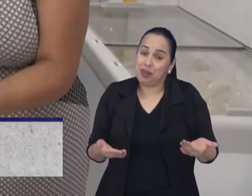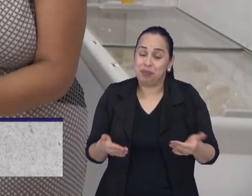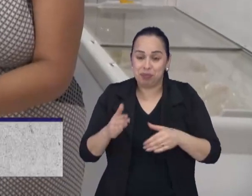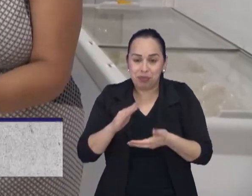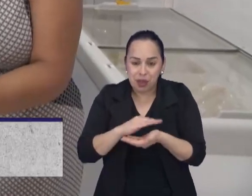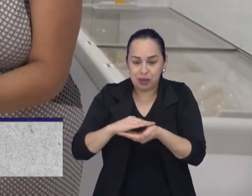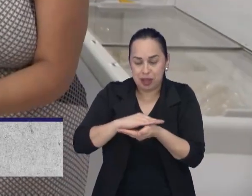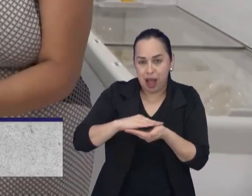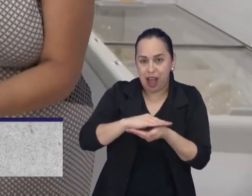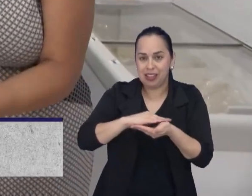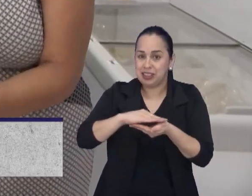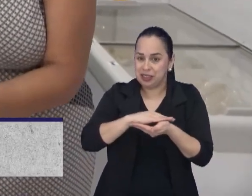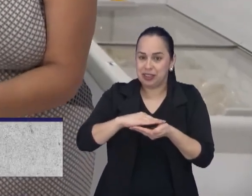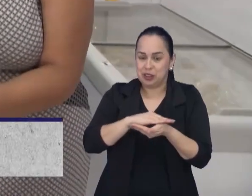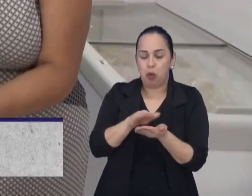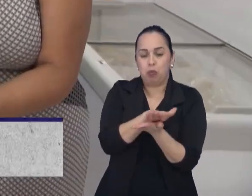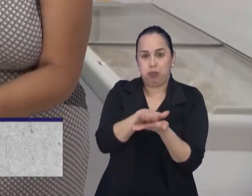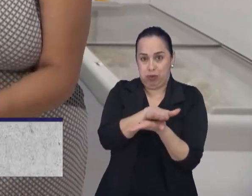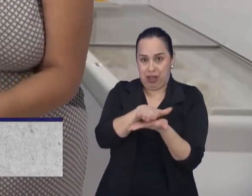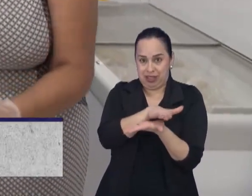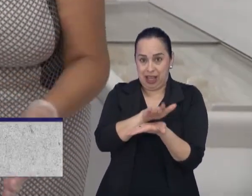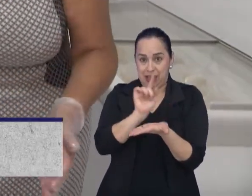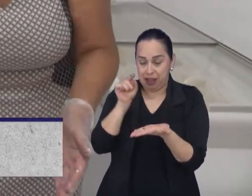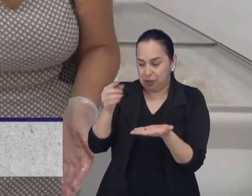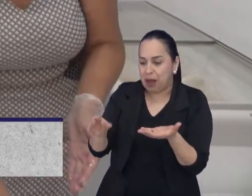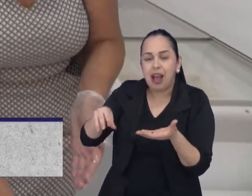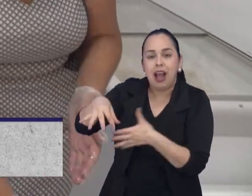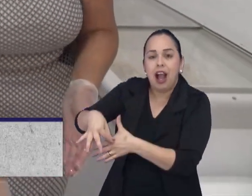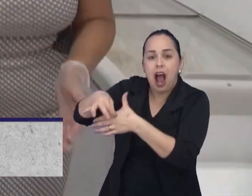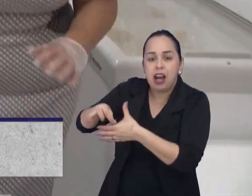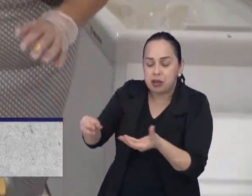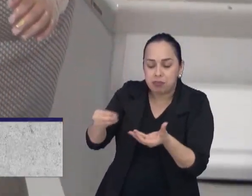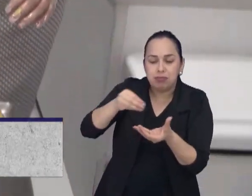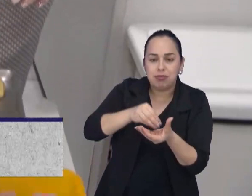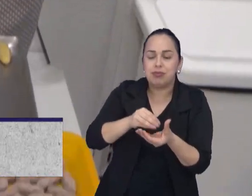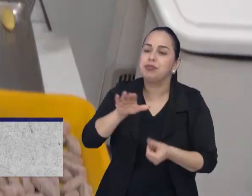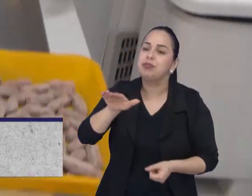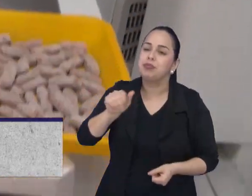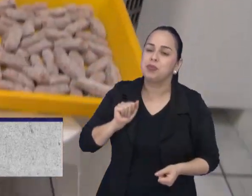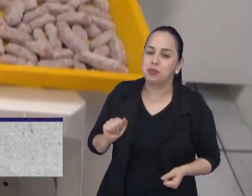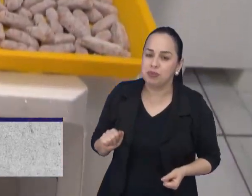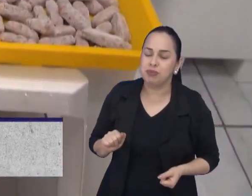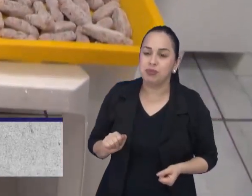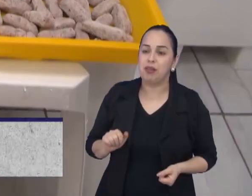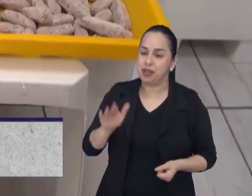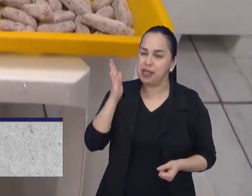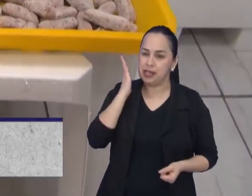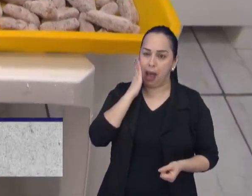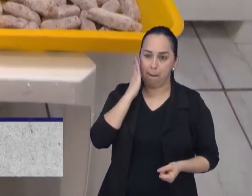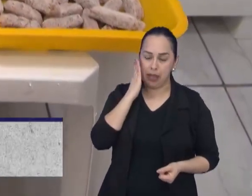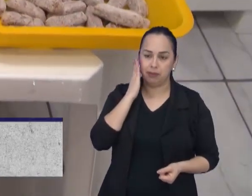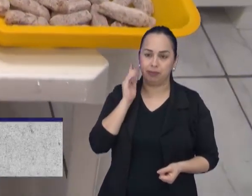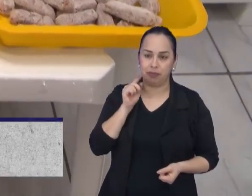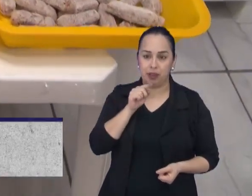Fernanda. Pegou a massa, faz a bolinha, pega um pouquinho de carne. Ô Camila, você sabia,